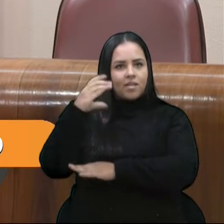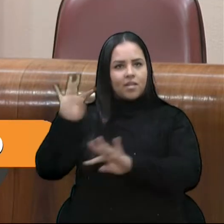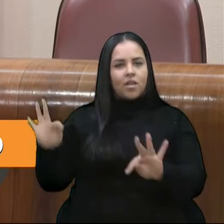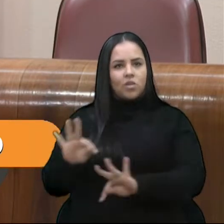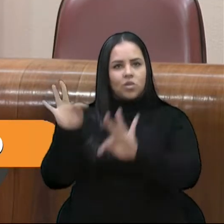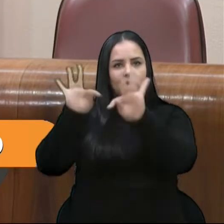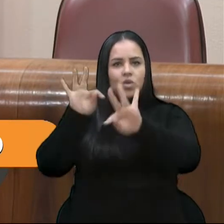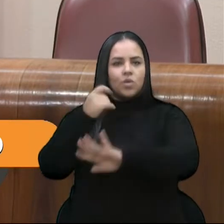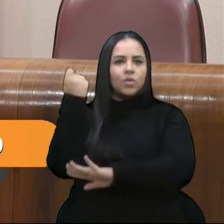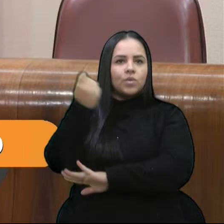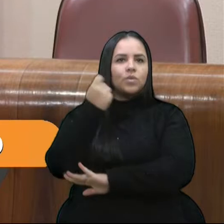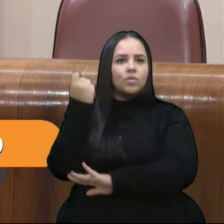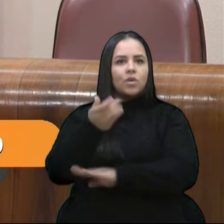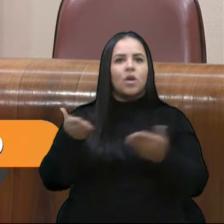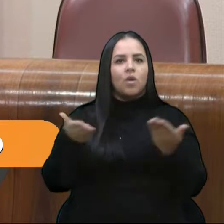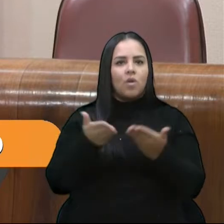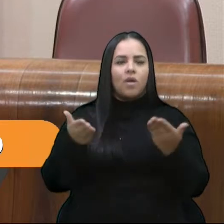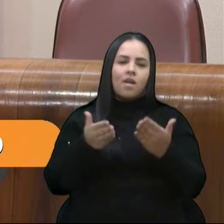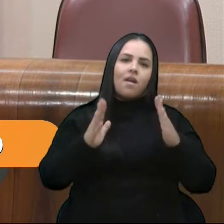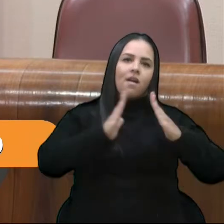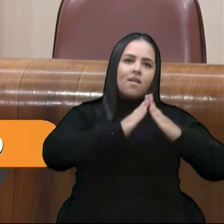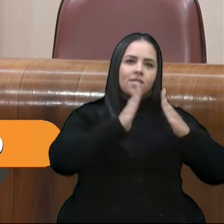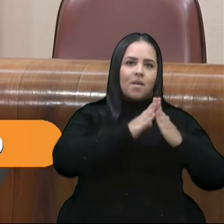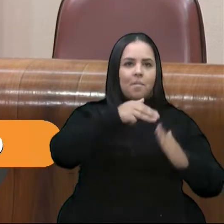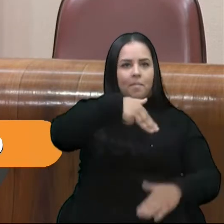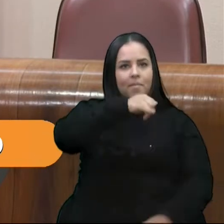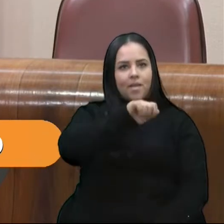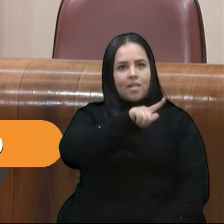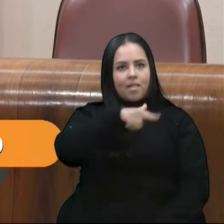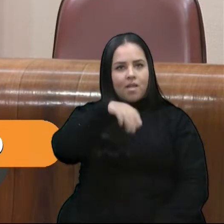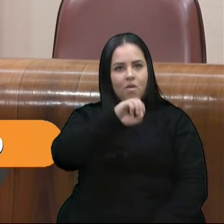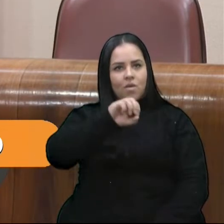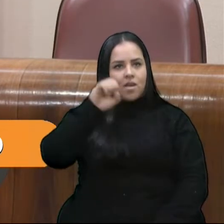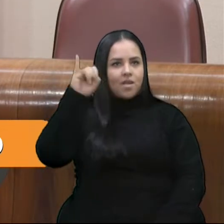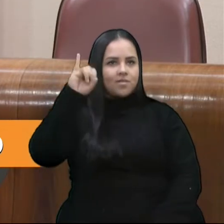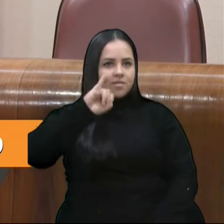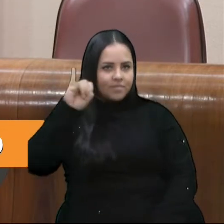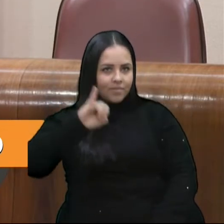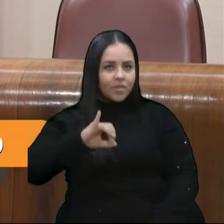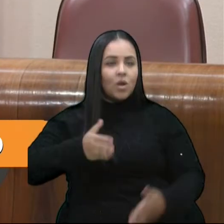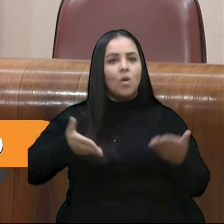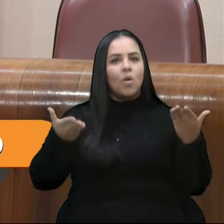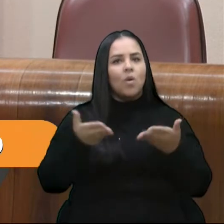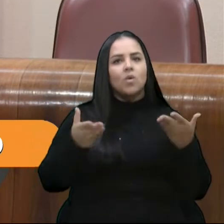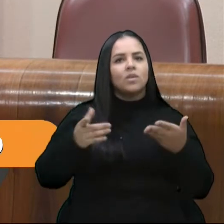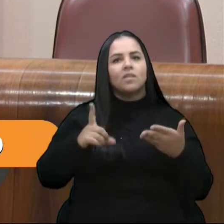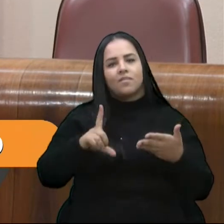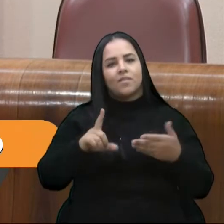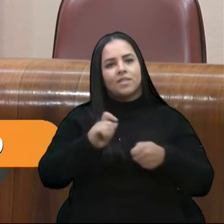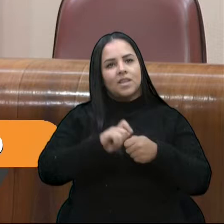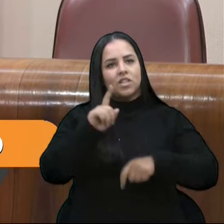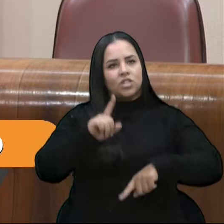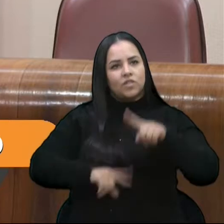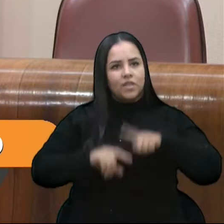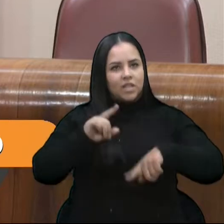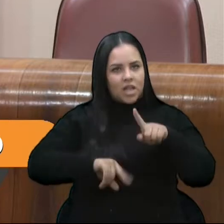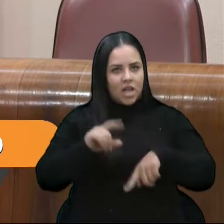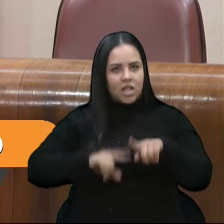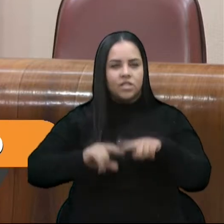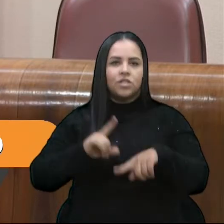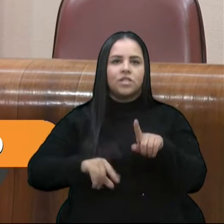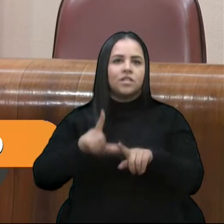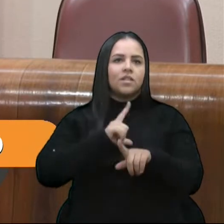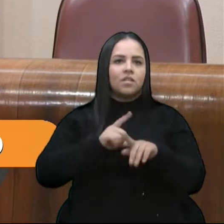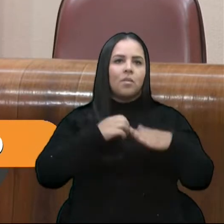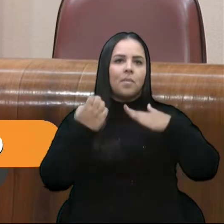e atualmente mora em Milão, como disse, na Itália. Hoje, o Evandro realiza atividades de consultoria empresarial, além